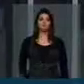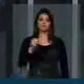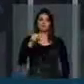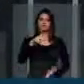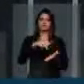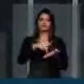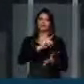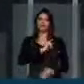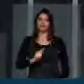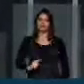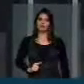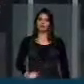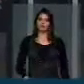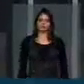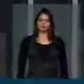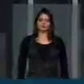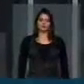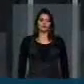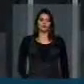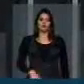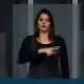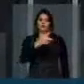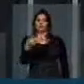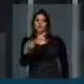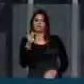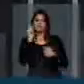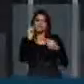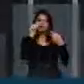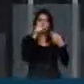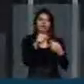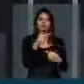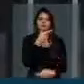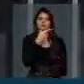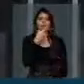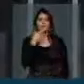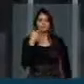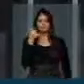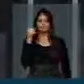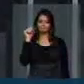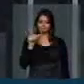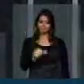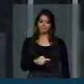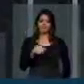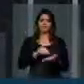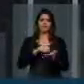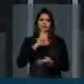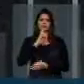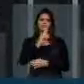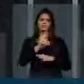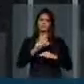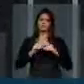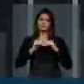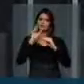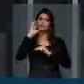os governos viraram o foco do descontentamento, da falta de respostas